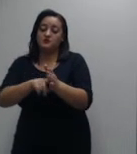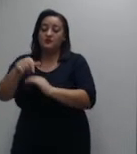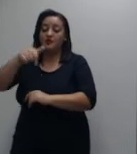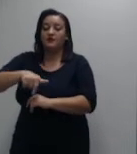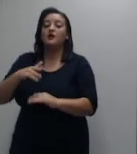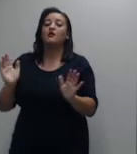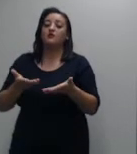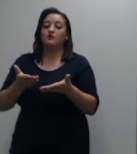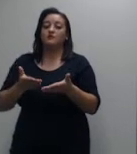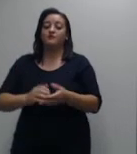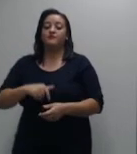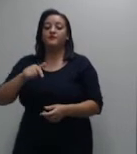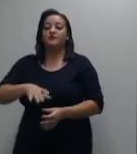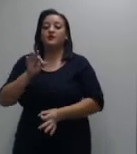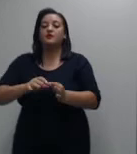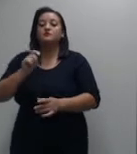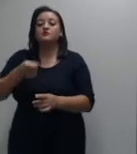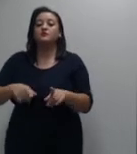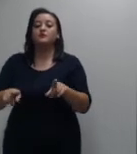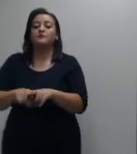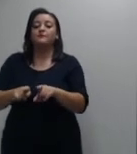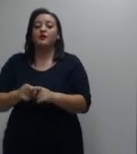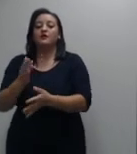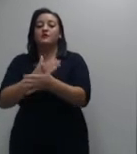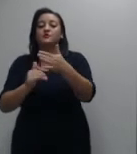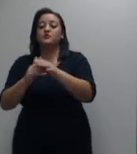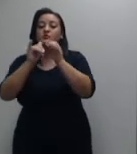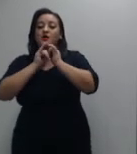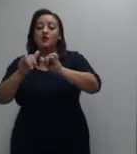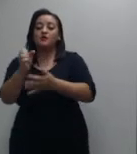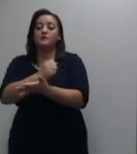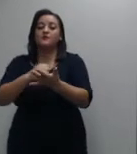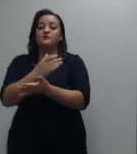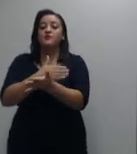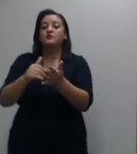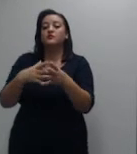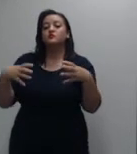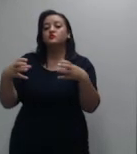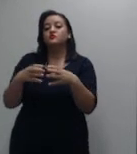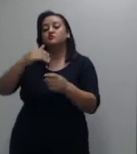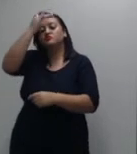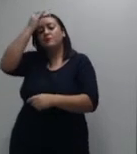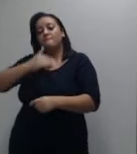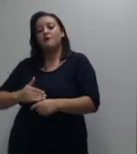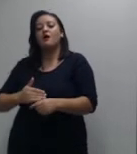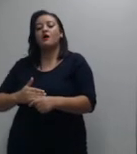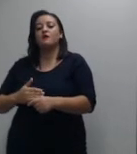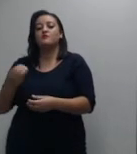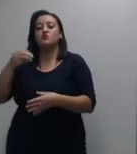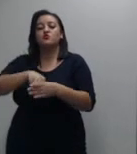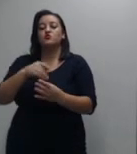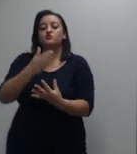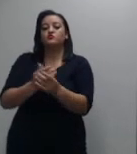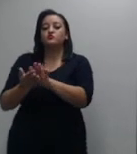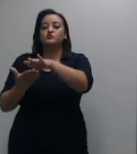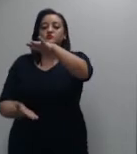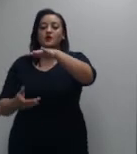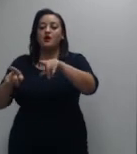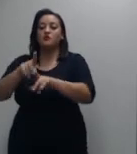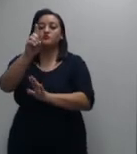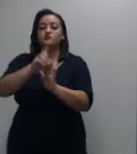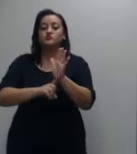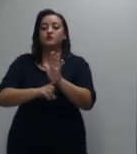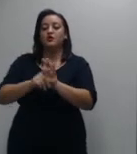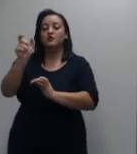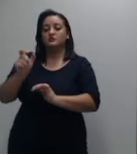neste juízo a Denise limitou-se a preparar o base em todo o conjunto faz para o ator são os direitos do Ora